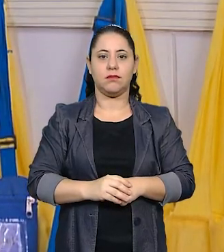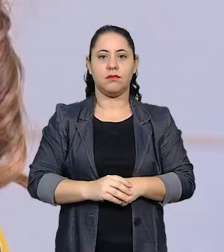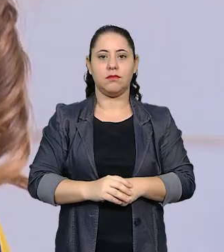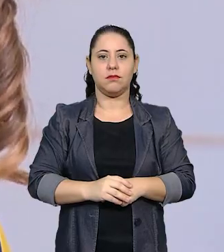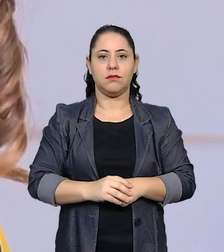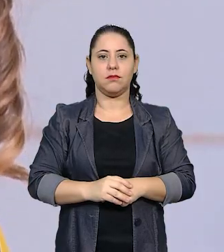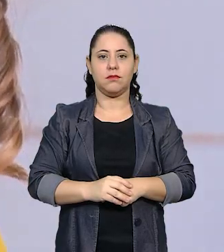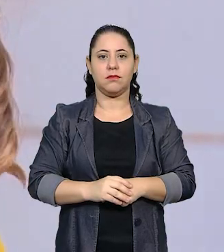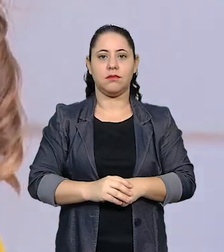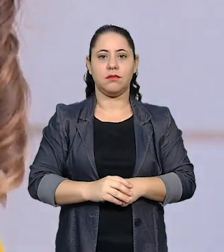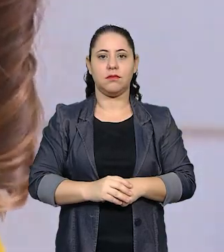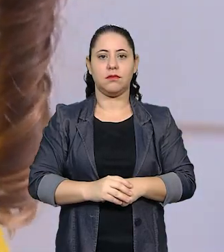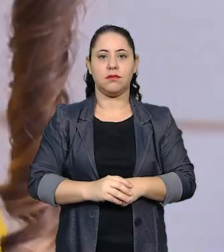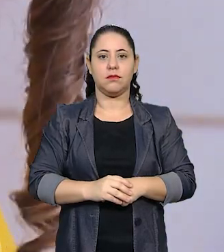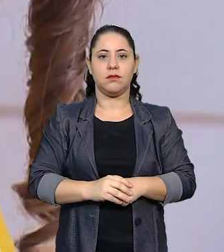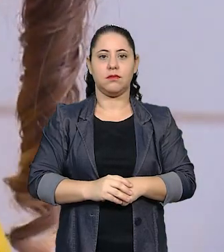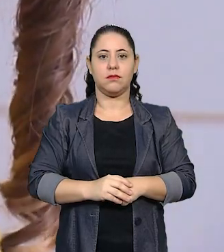importante a creche para isso.